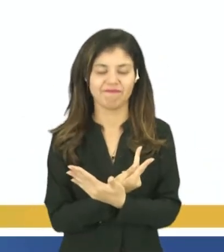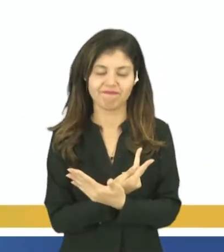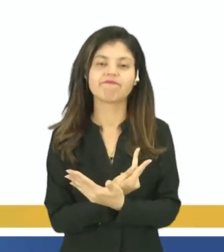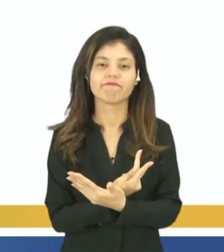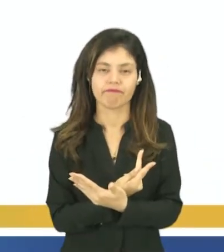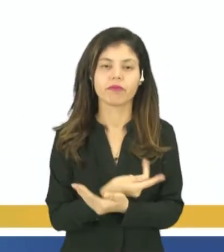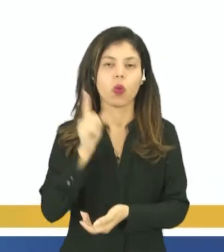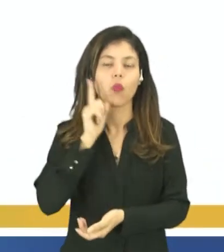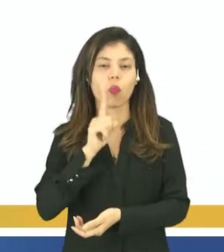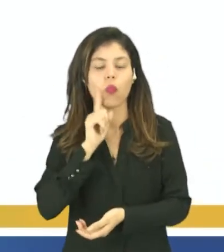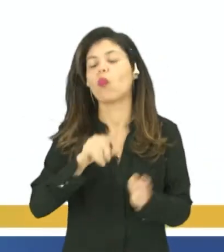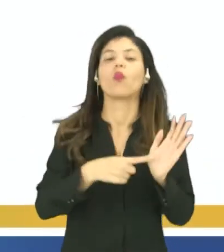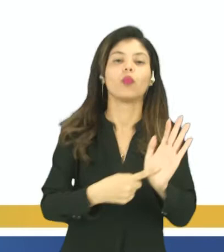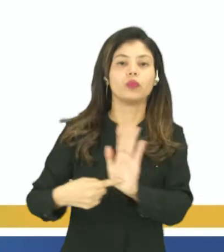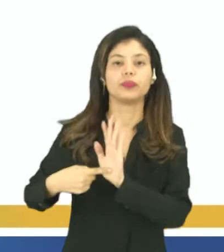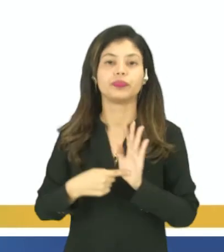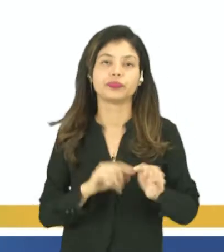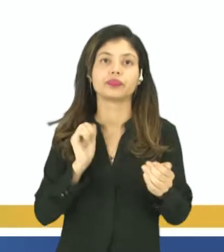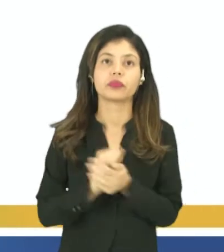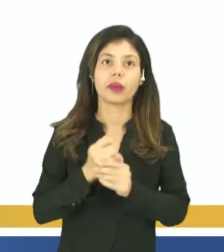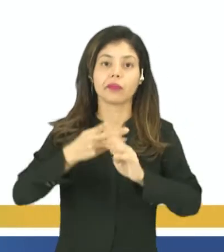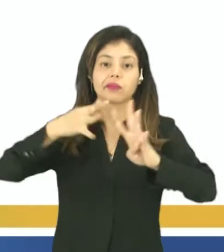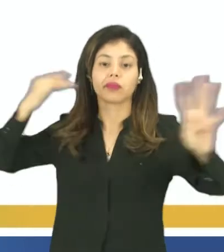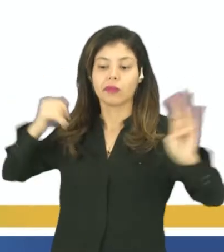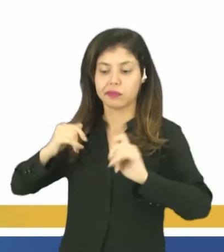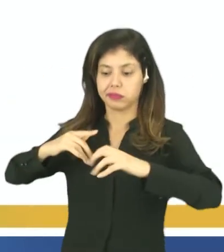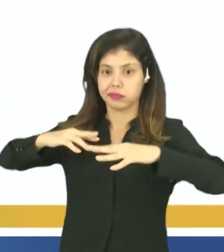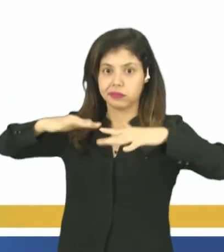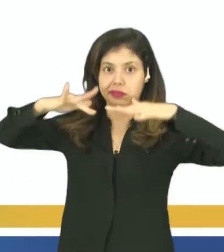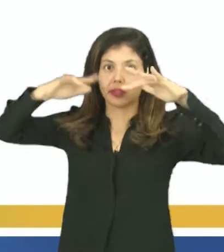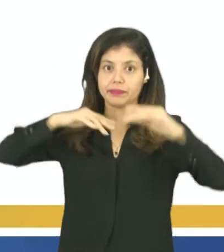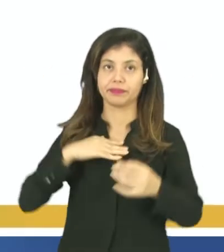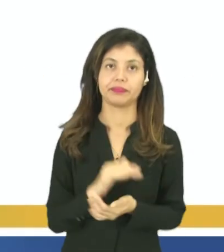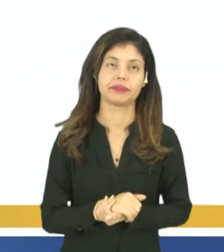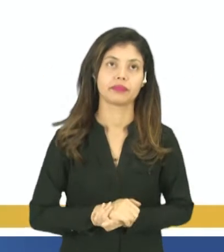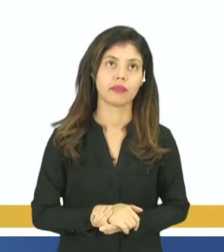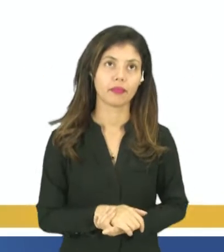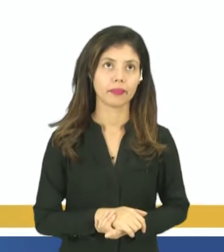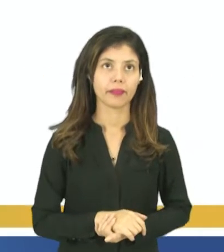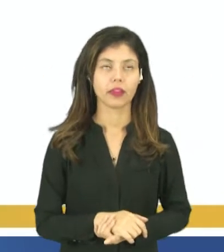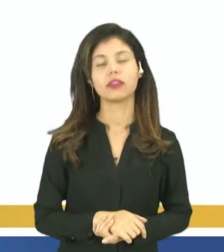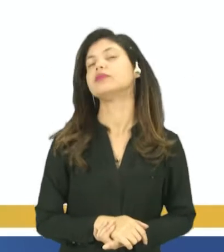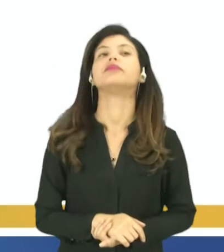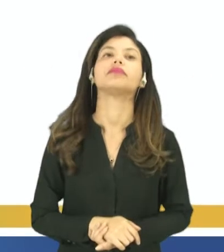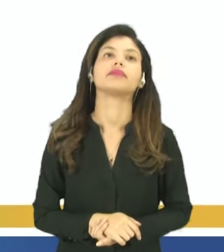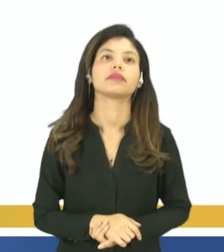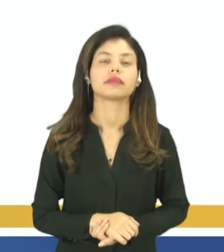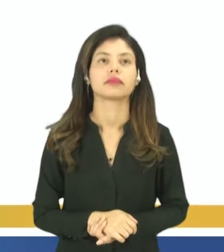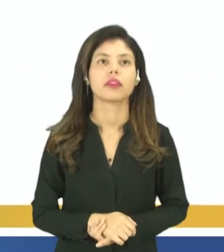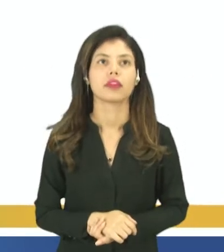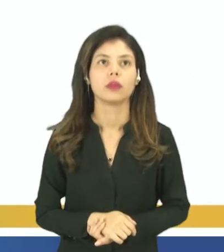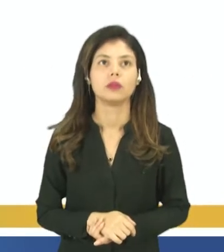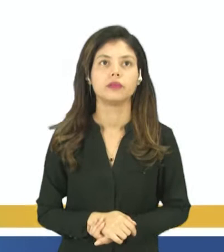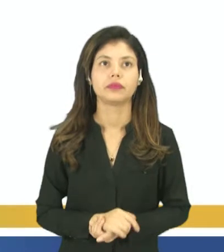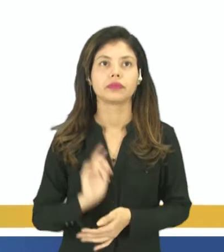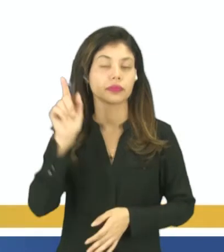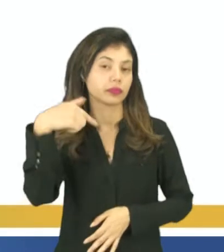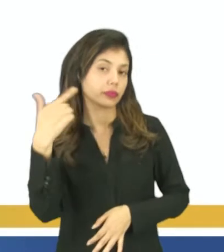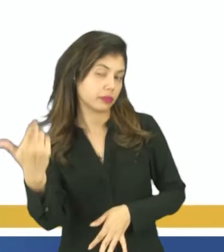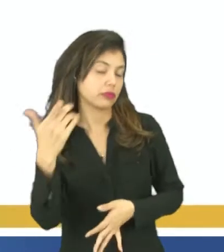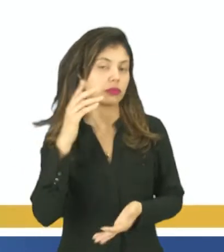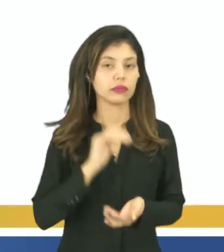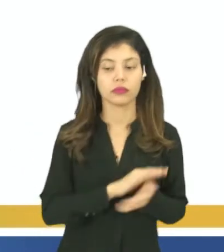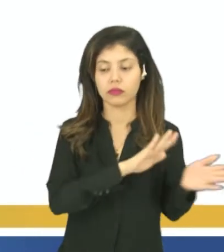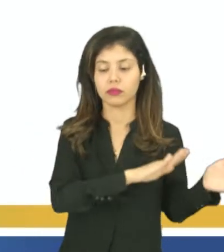a ideia é que esse muro fique muito maior nos Estados Unidos. E aí entramos numa outra parte